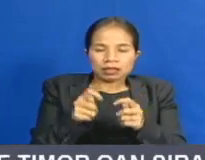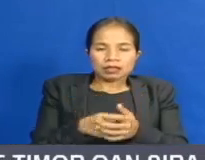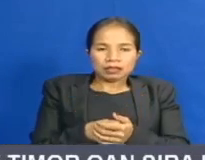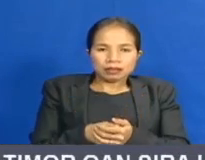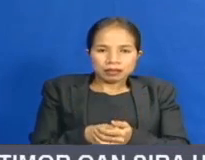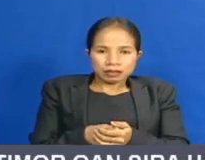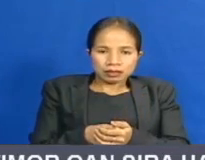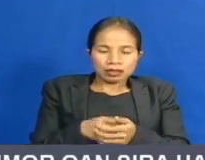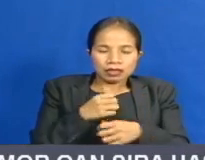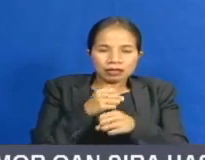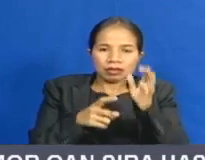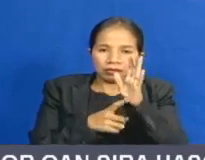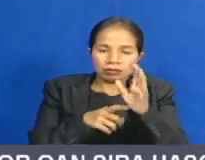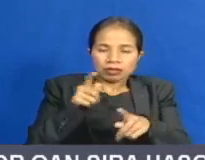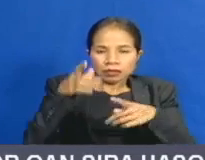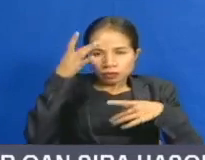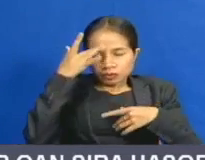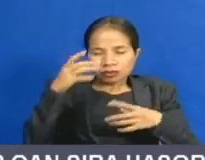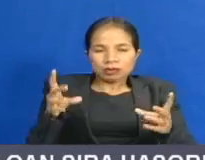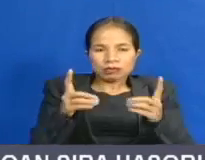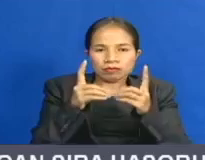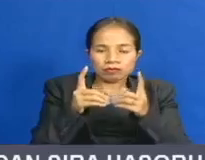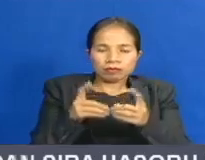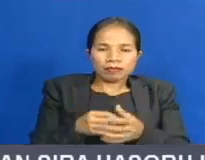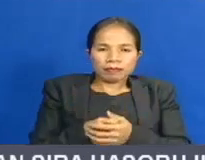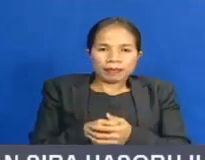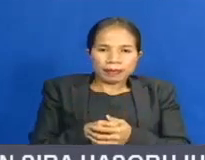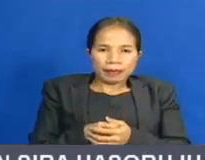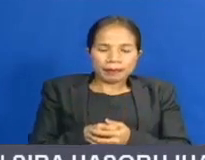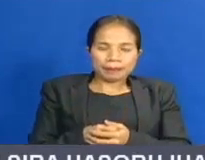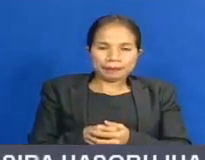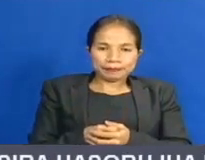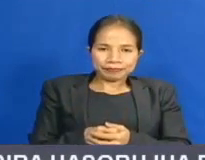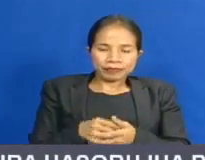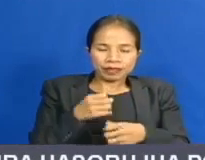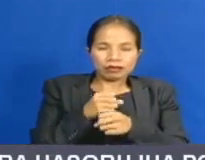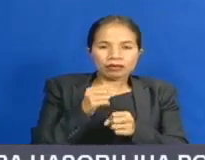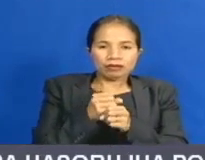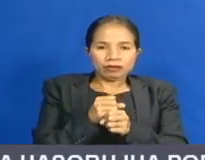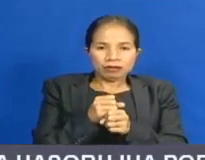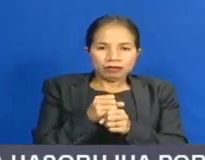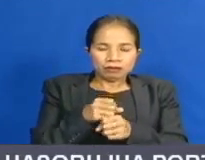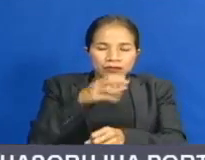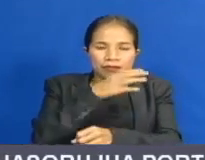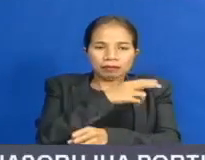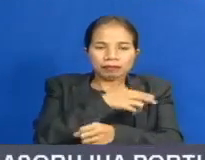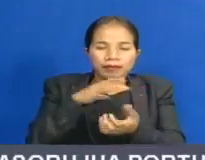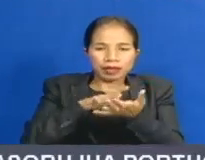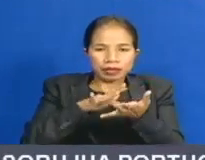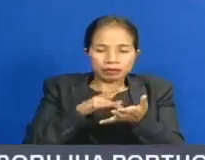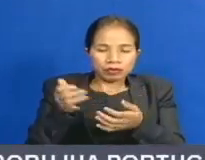ne resulta haturu paciente sira sofre bacteria klebsiella pneumonia hone resistensia ba imoruk